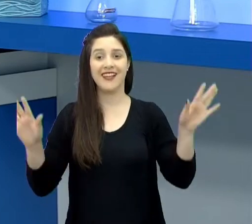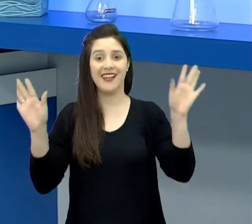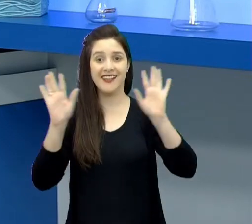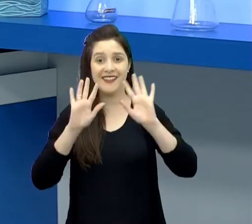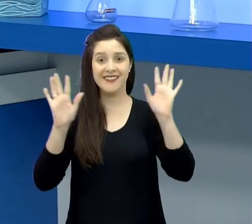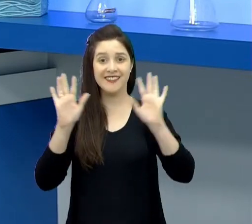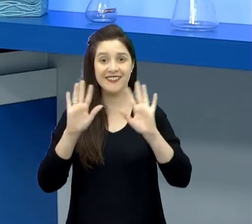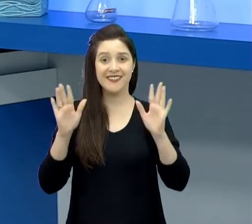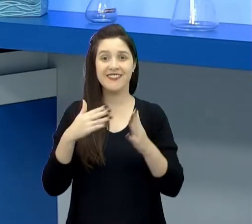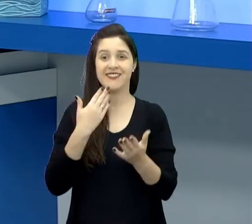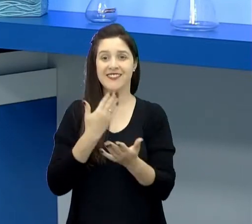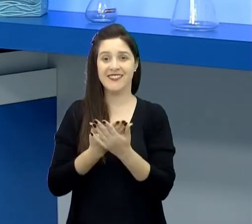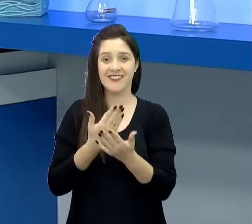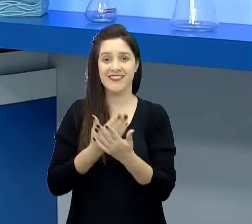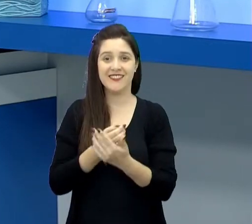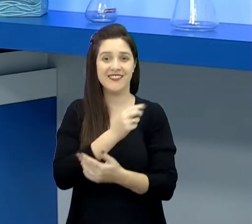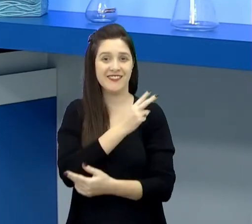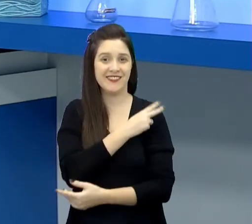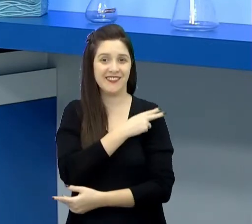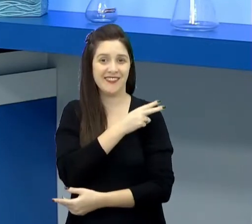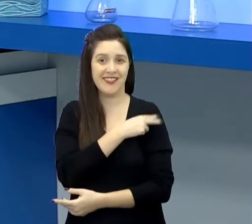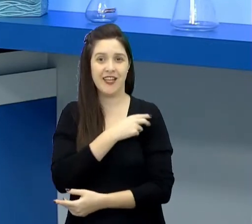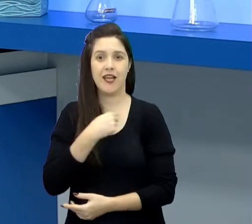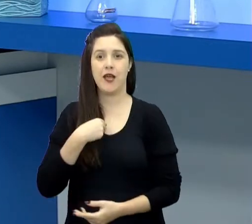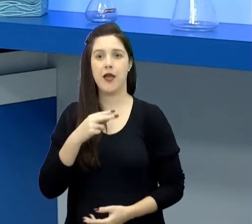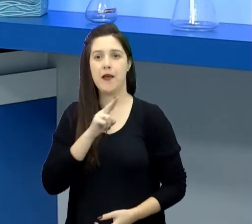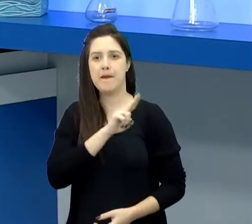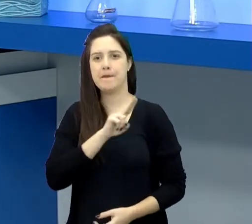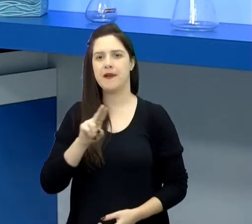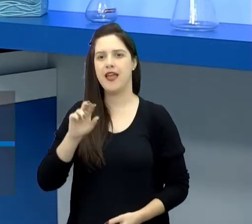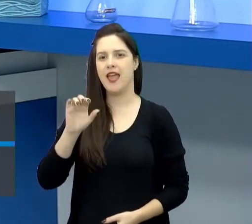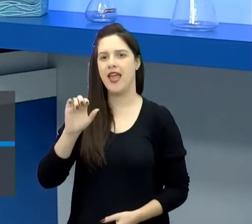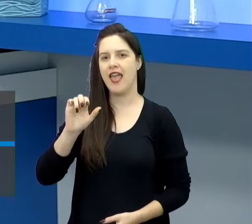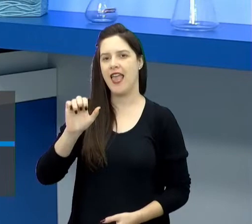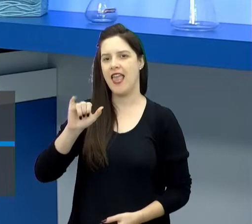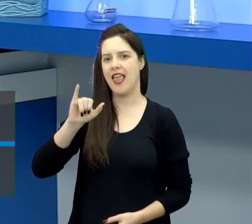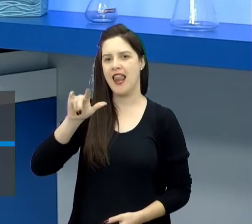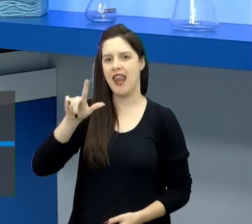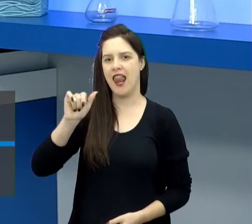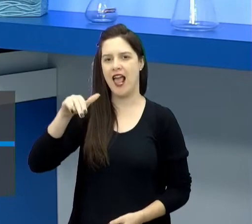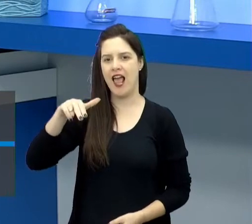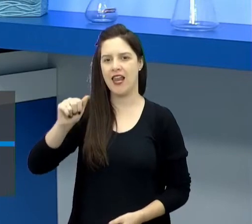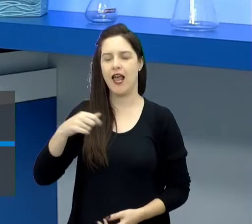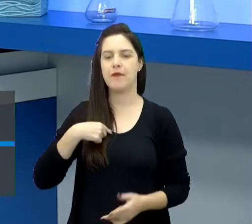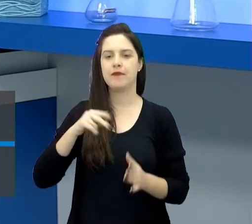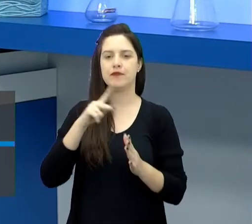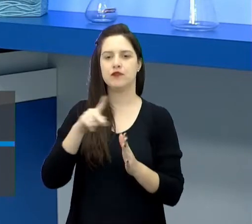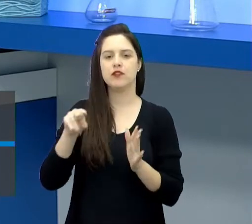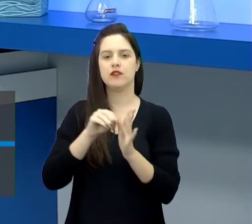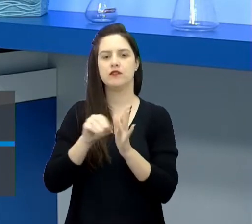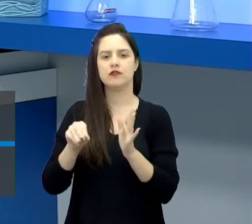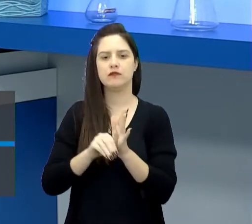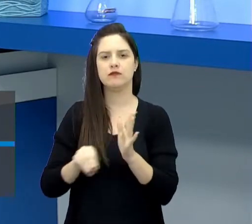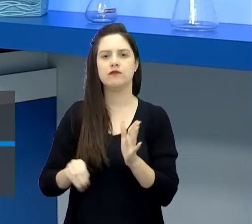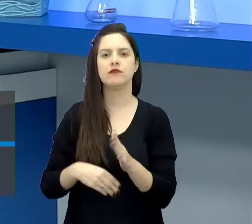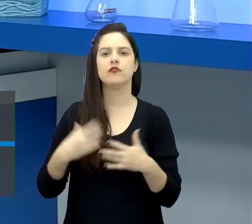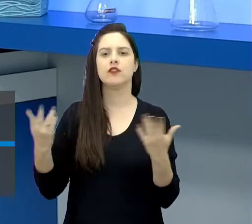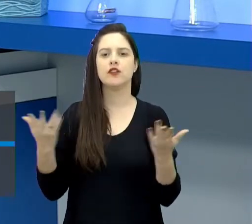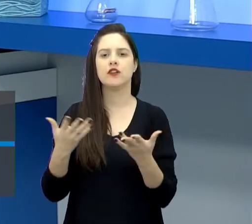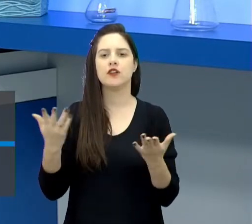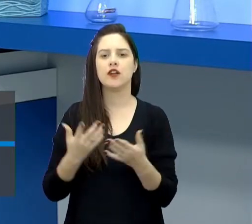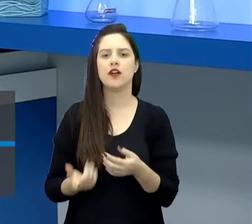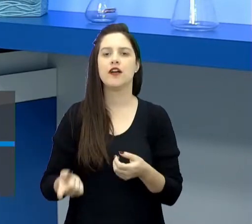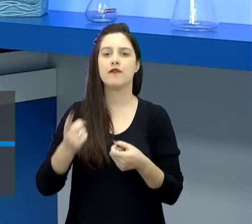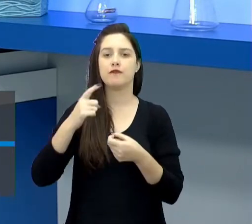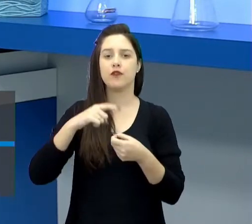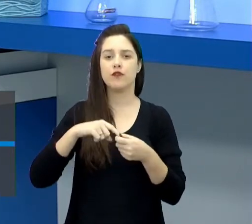Olá, estudantes da segunda série. Meu nome é Ilana, sou professora aqui do Centro de Mídias. E hoje nós estamos voltando aí